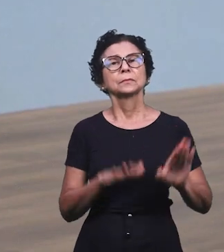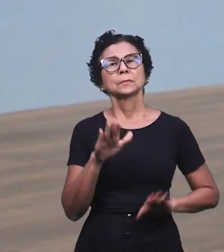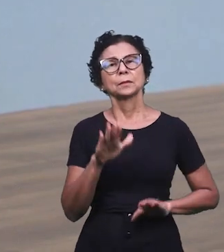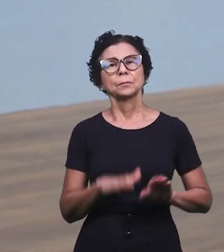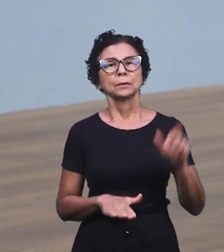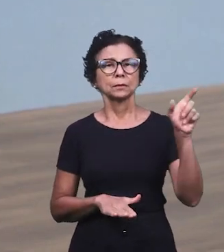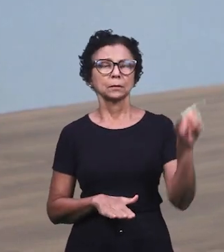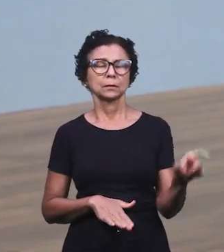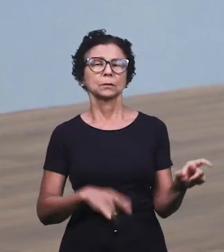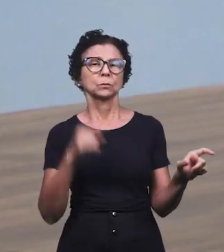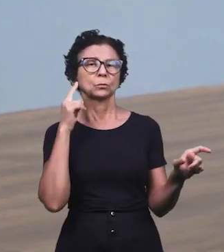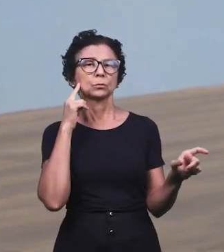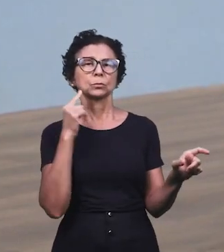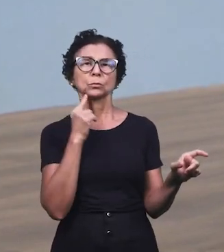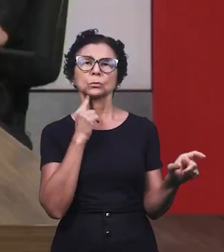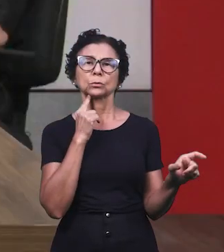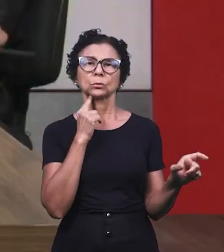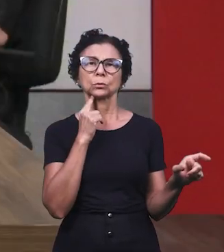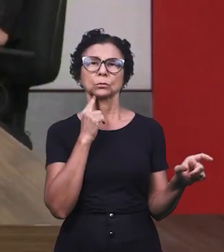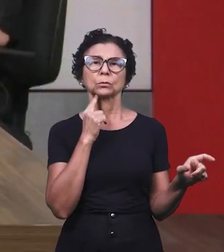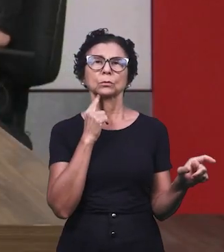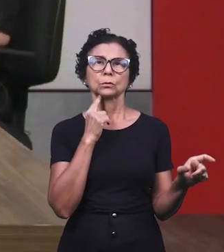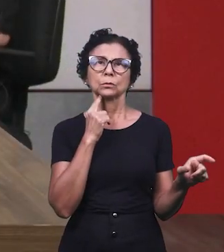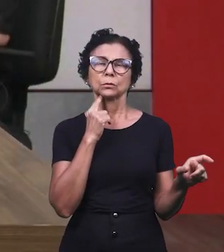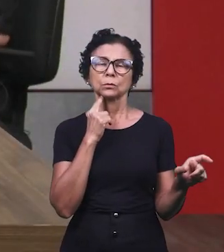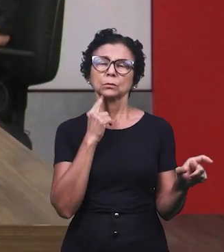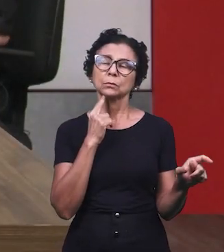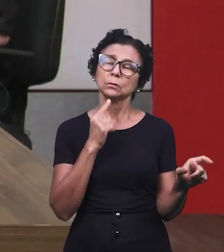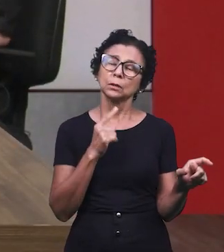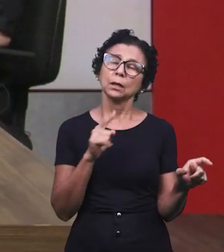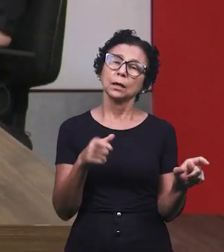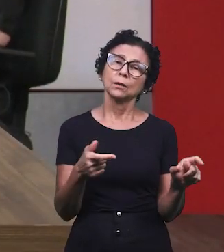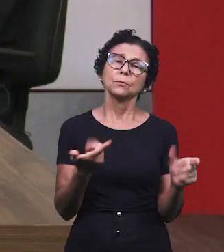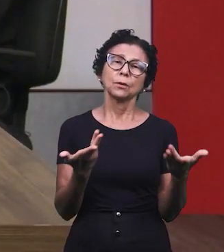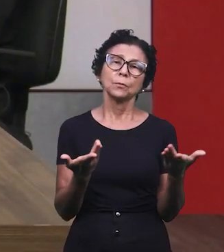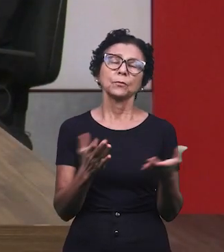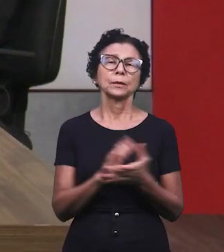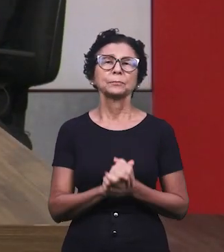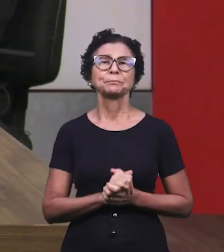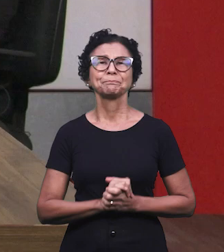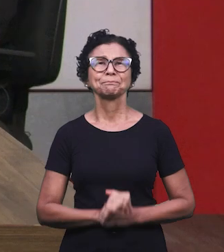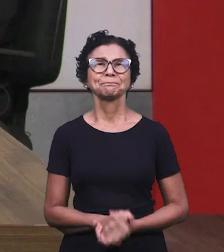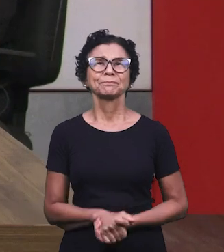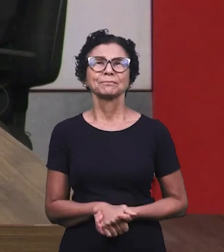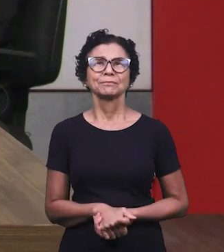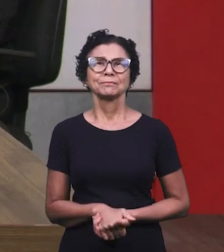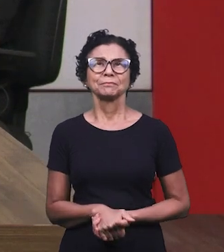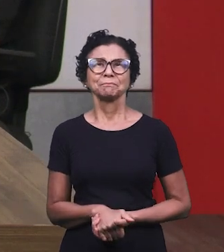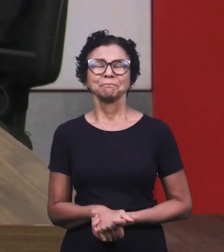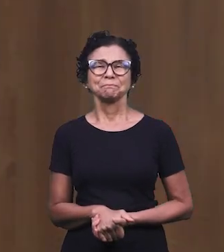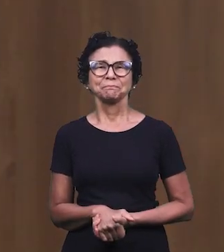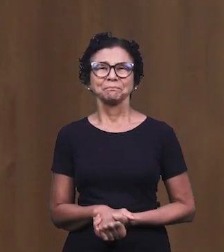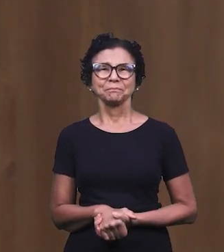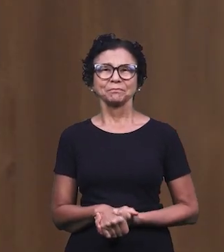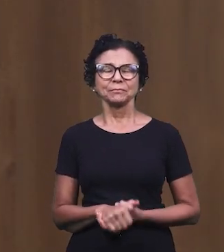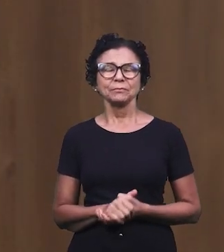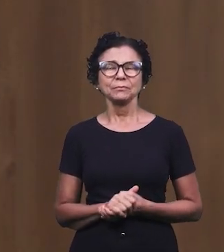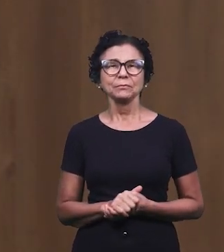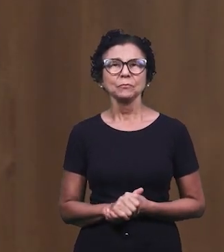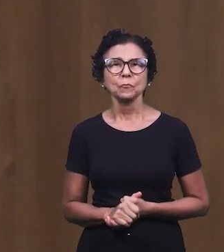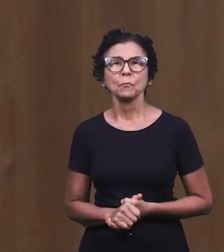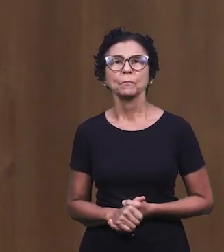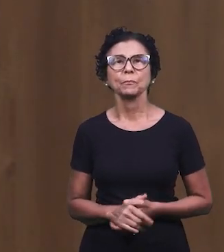utilizar o sinal de acordo com aquele surdo também. Sim. Né? E para a gente só finalizar, passar rapidamente sobre Nasceu um Novo